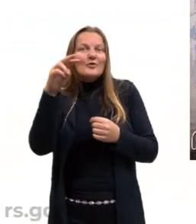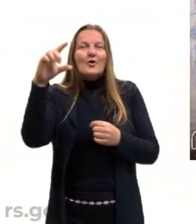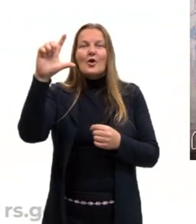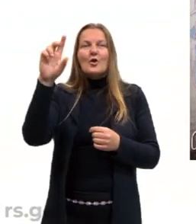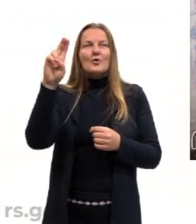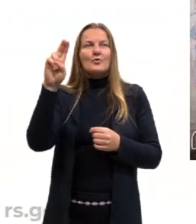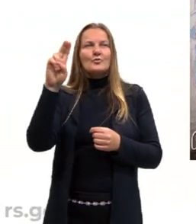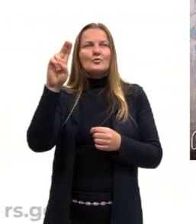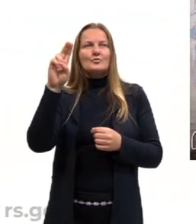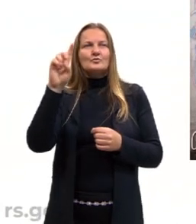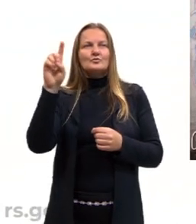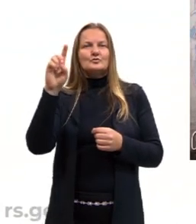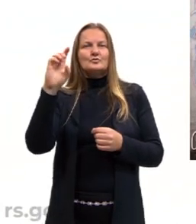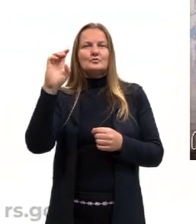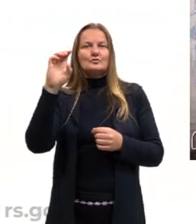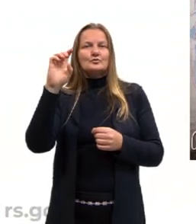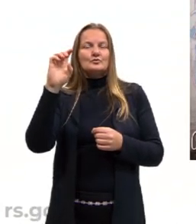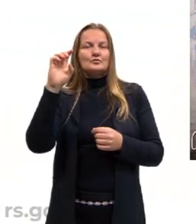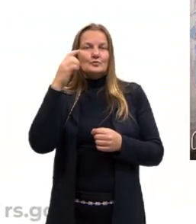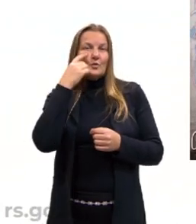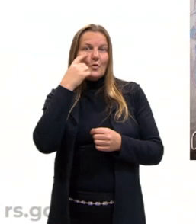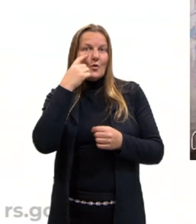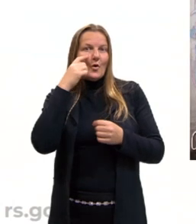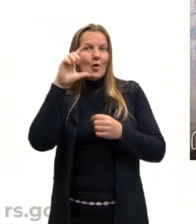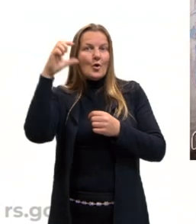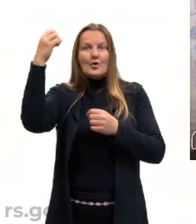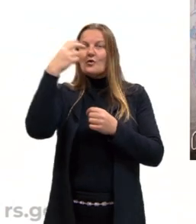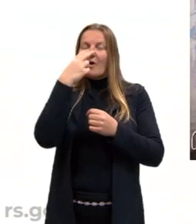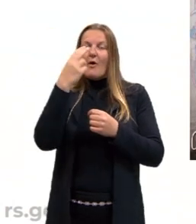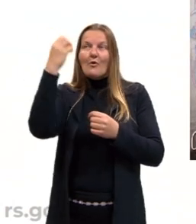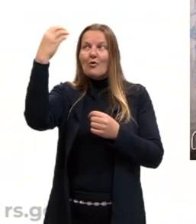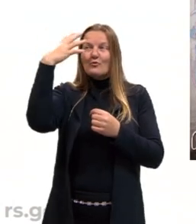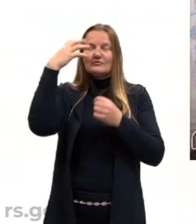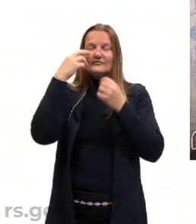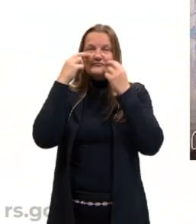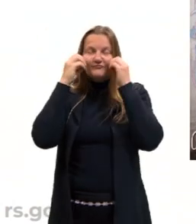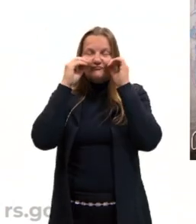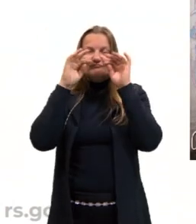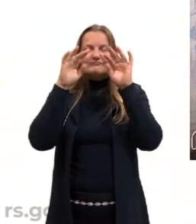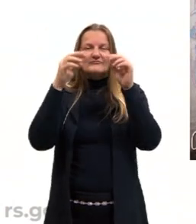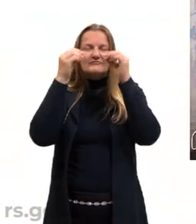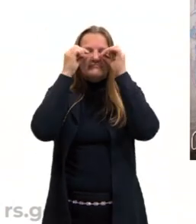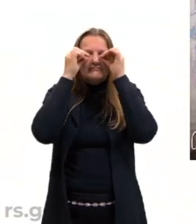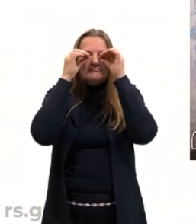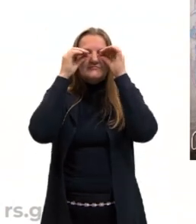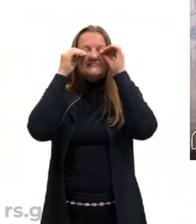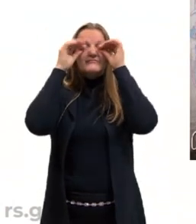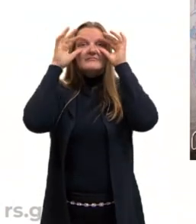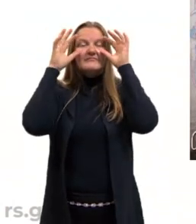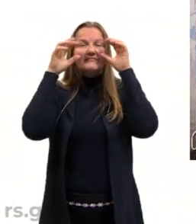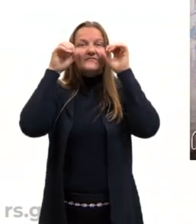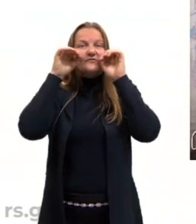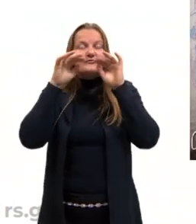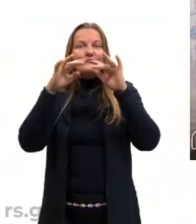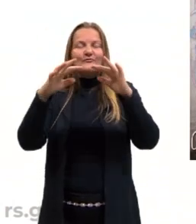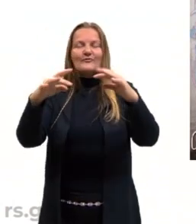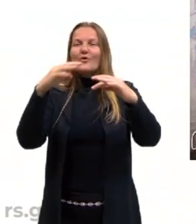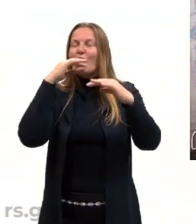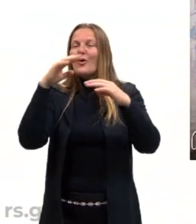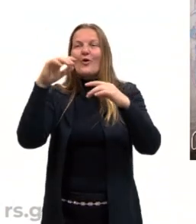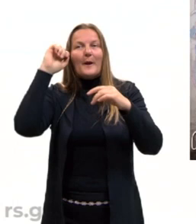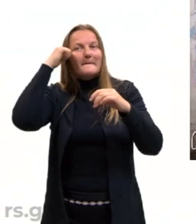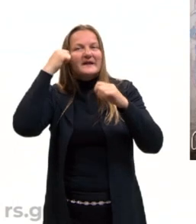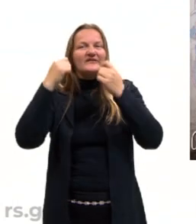dois luzeiros né dois olhos que quando os abro perfeito distingo o preto do branco